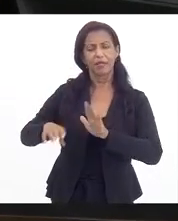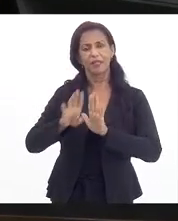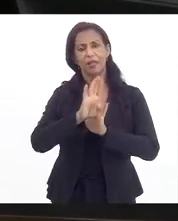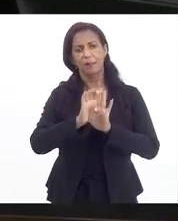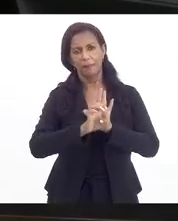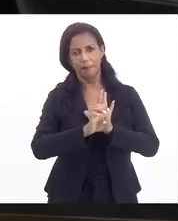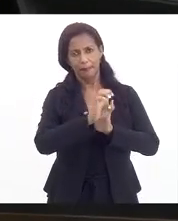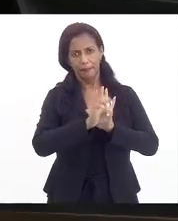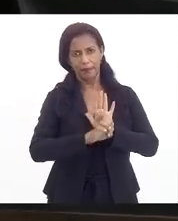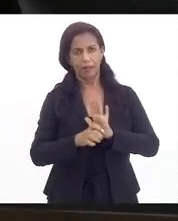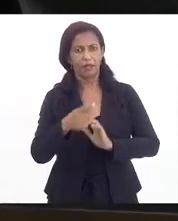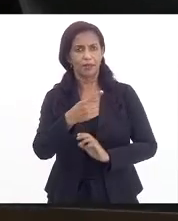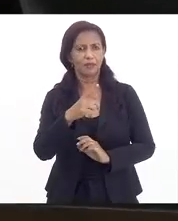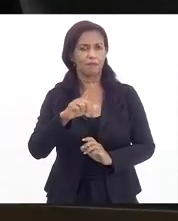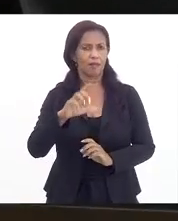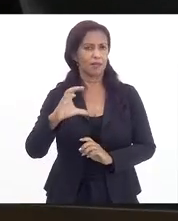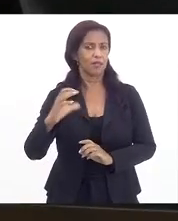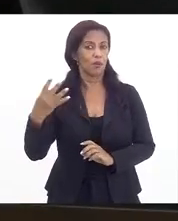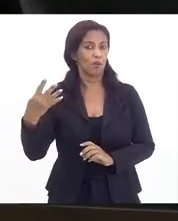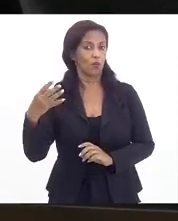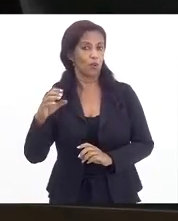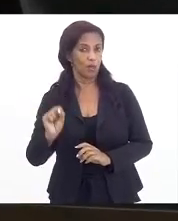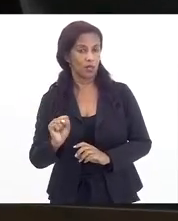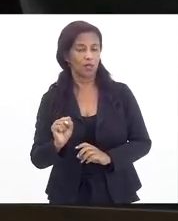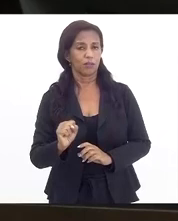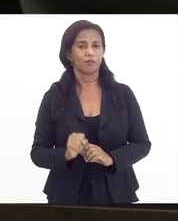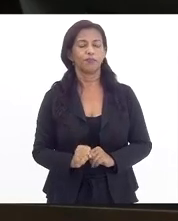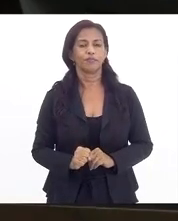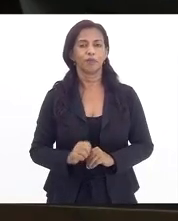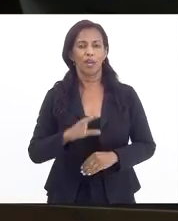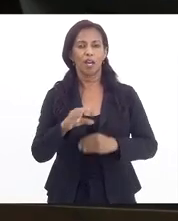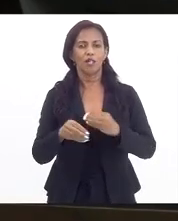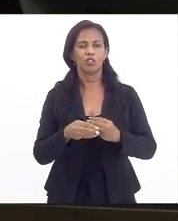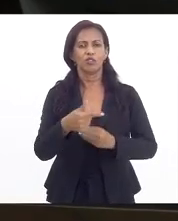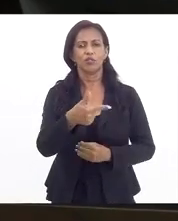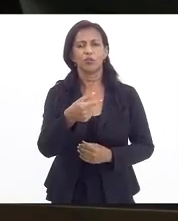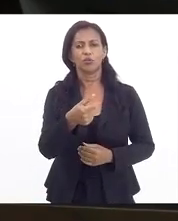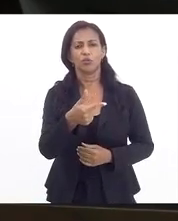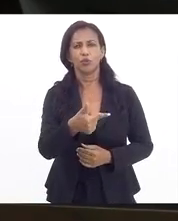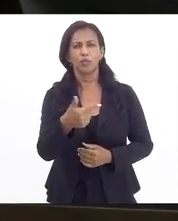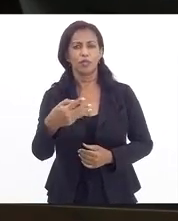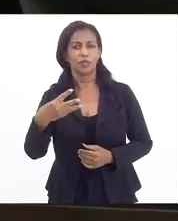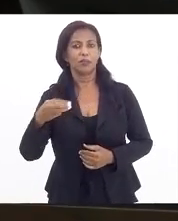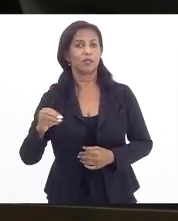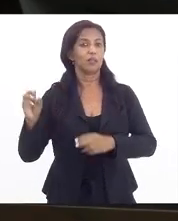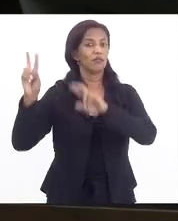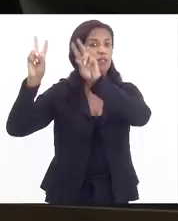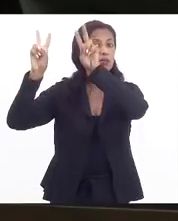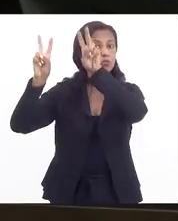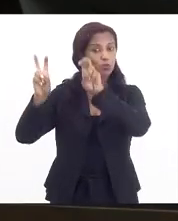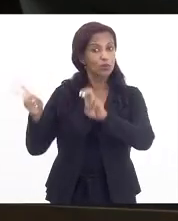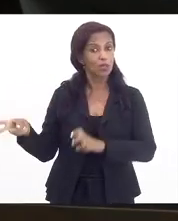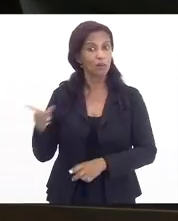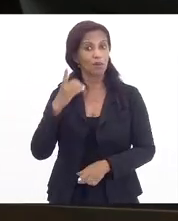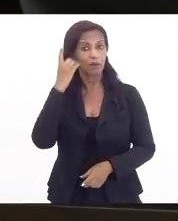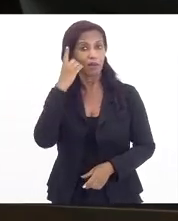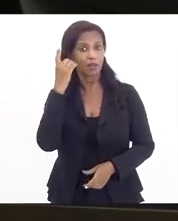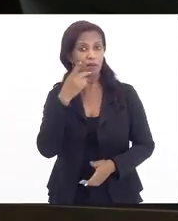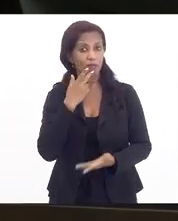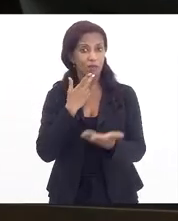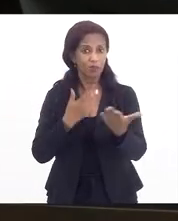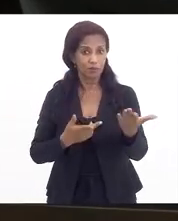Emenda nesse pele ser 48 a minha da adithiva 230 que trata do tema que a deputada Martha Rocha